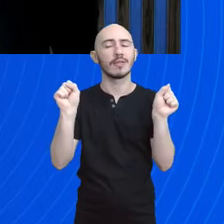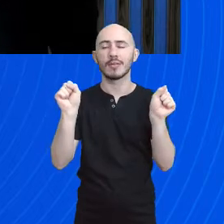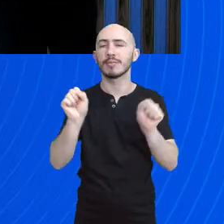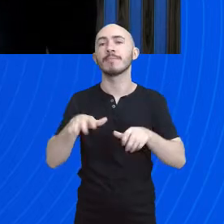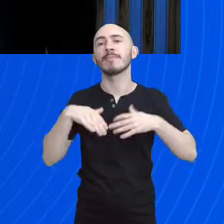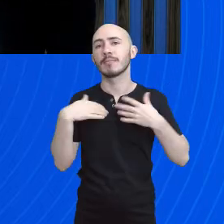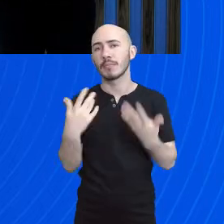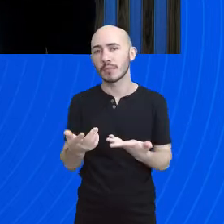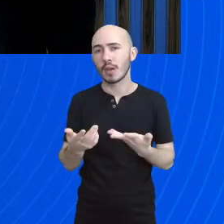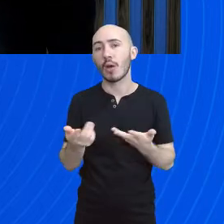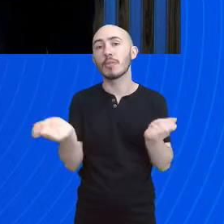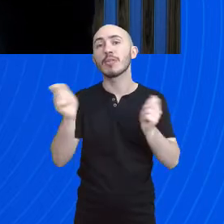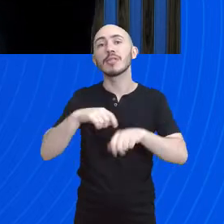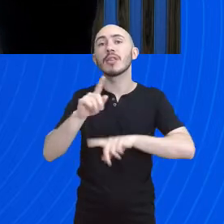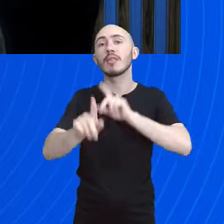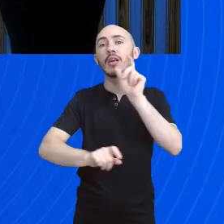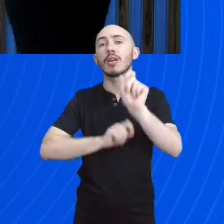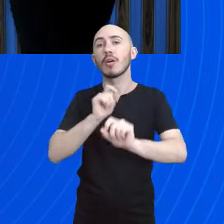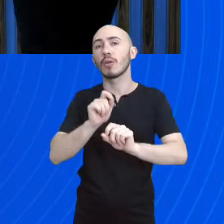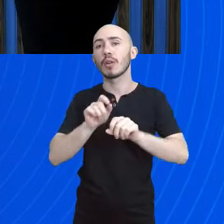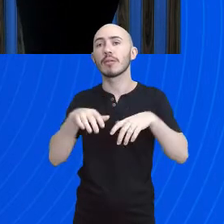possibilidade é o quê? Criar